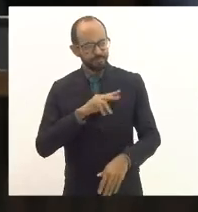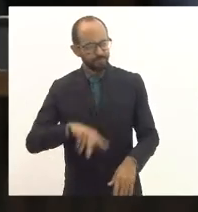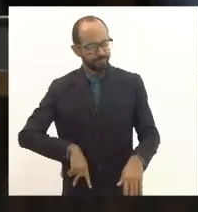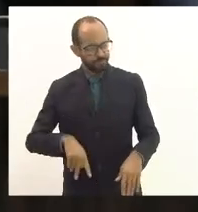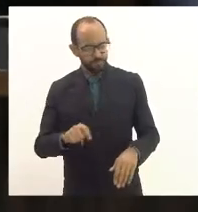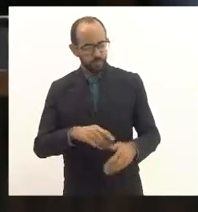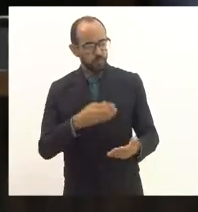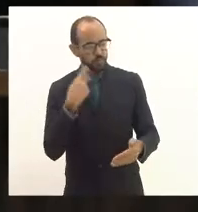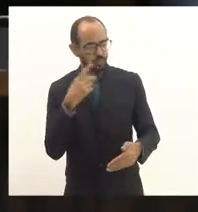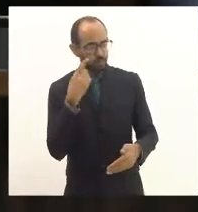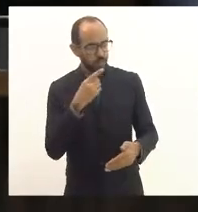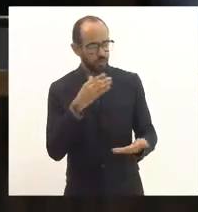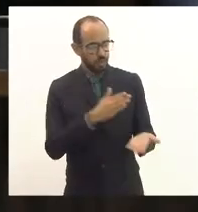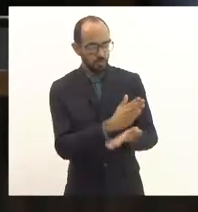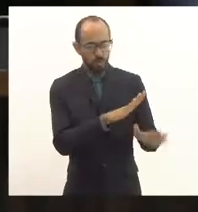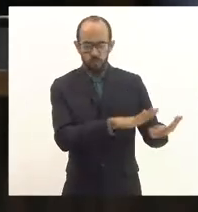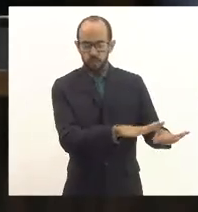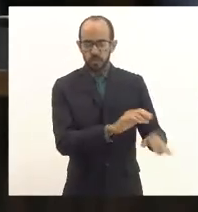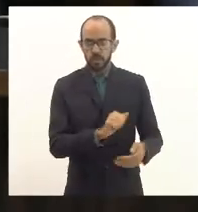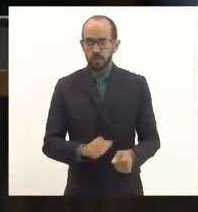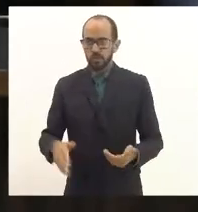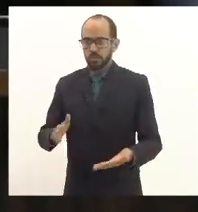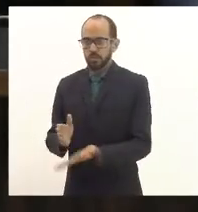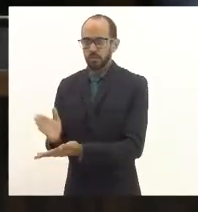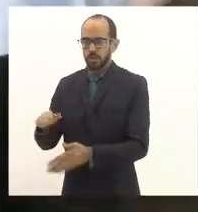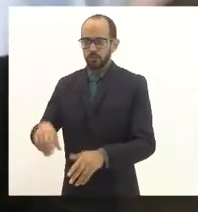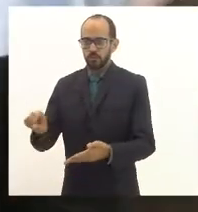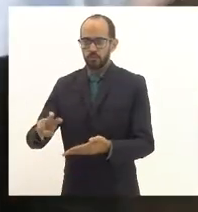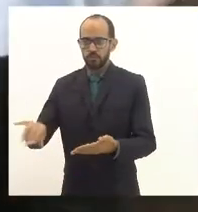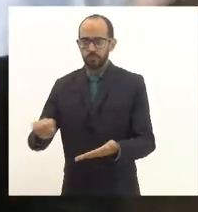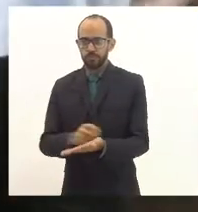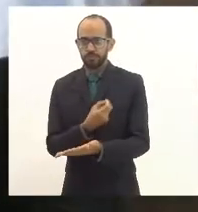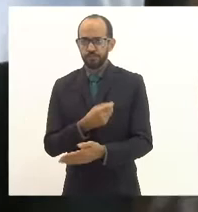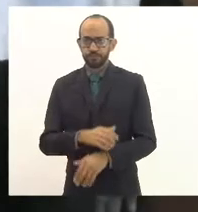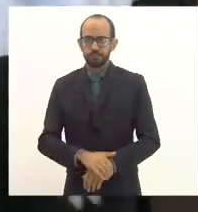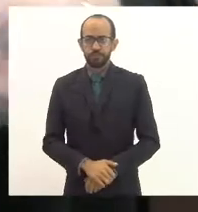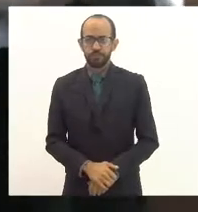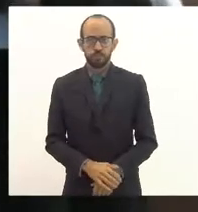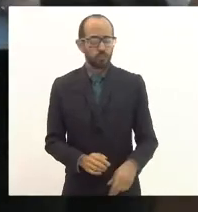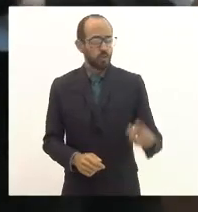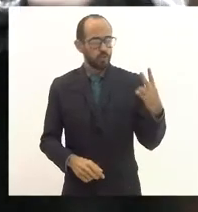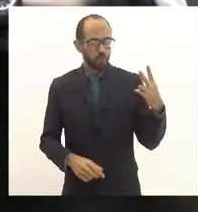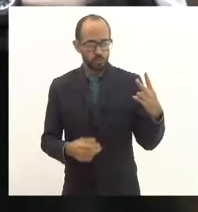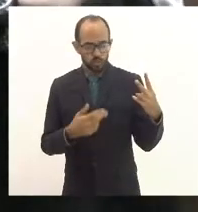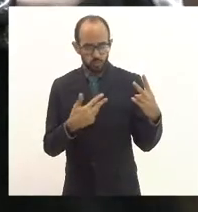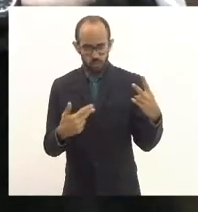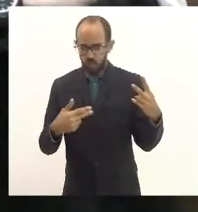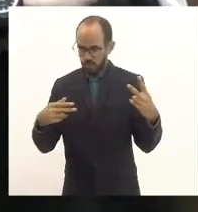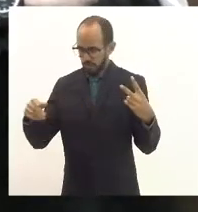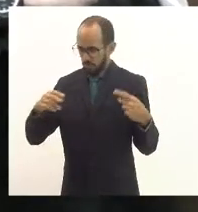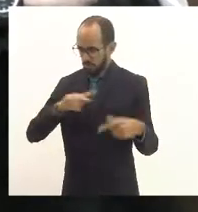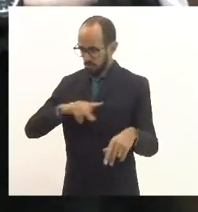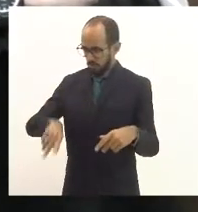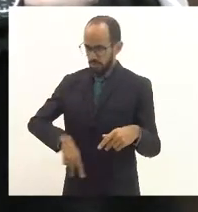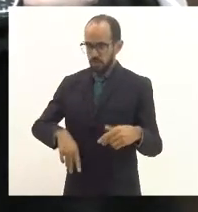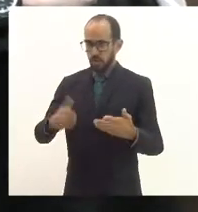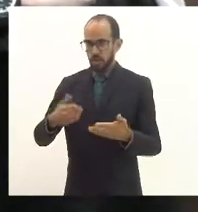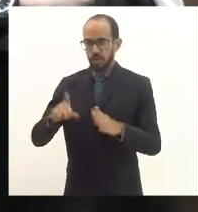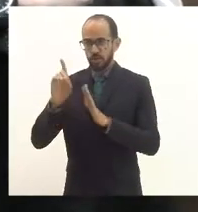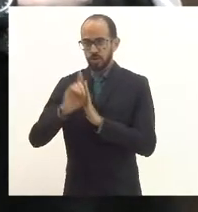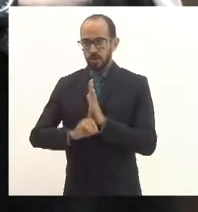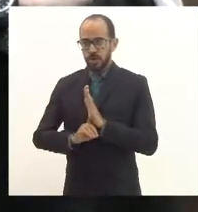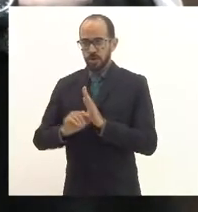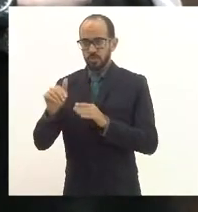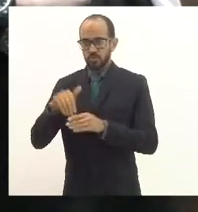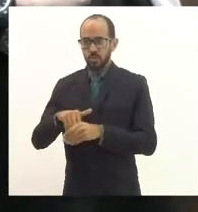aprovam, permaneçam como estão. Aprovado, vai autógrafo. Senhor presidente, duas coisas. Eu queria fazer declaração de